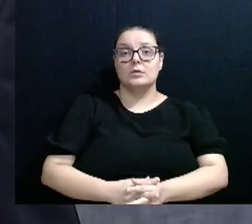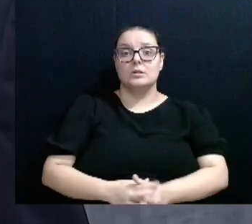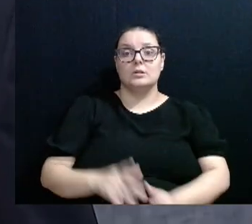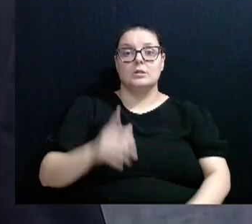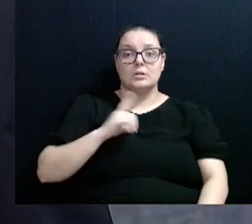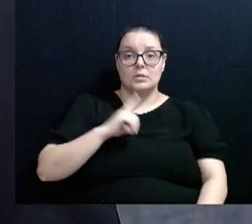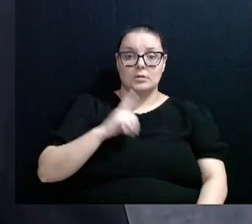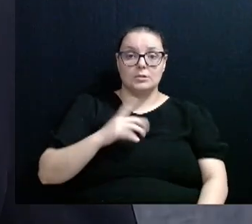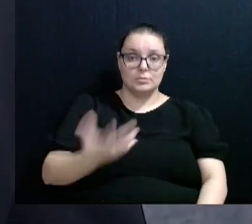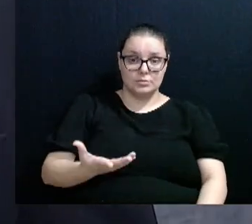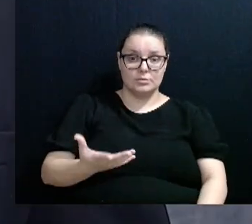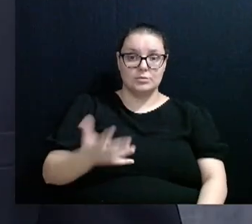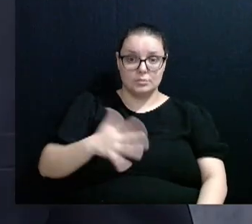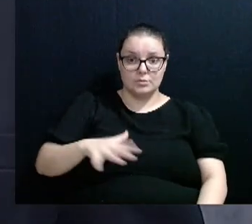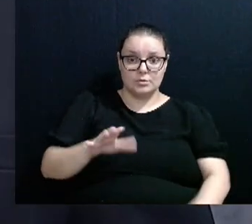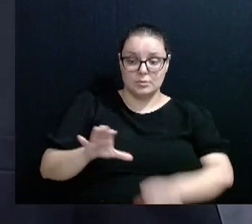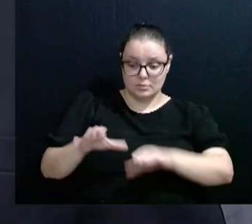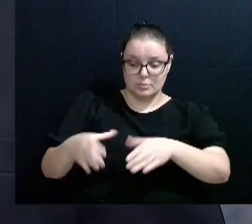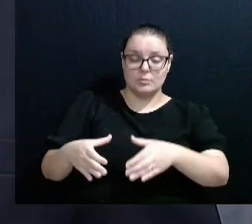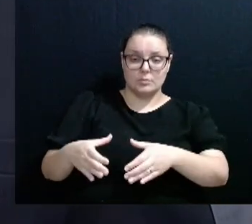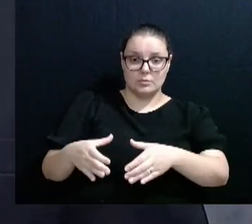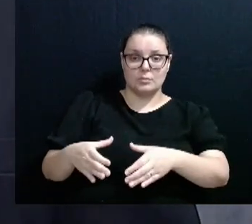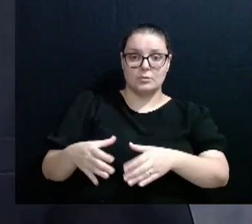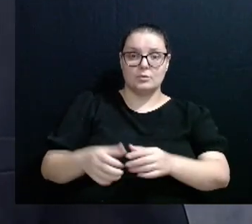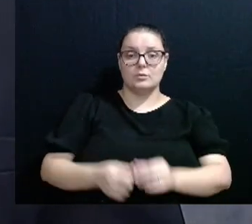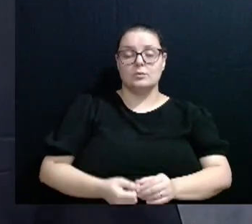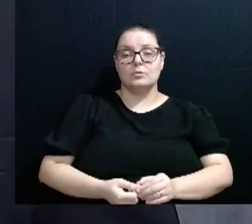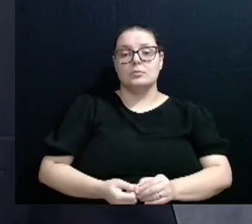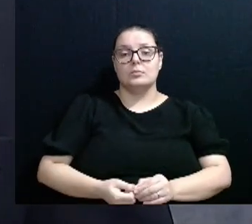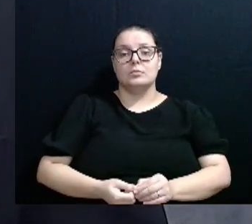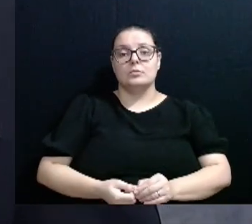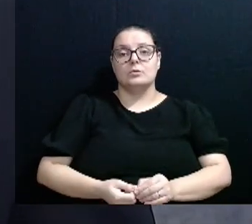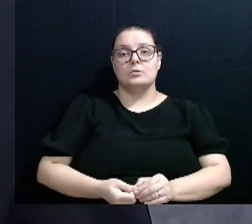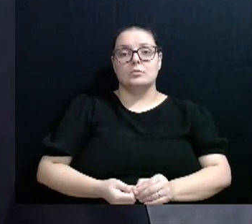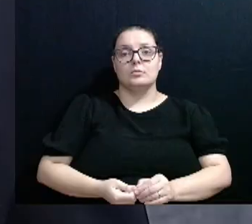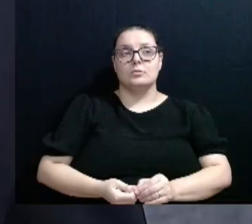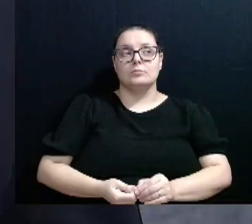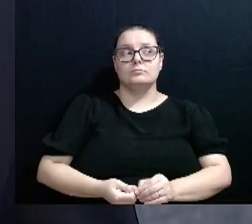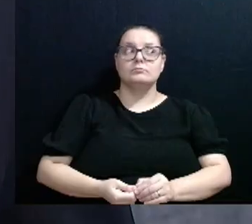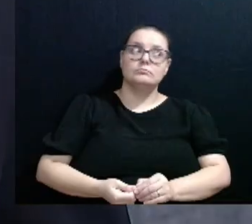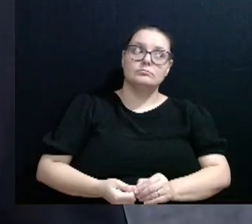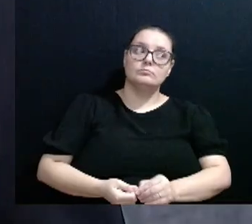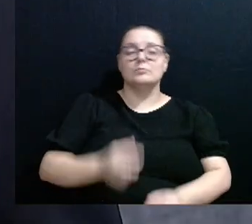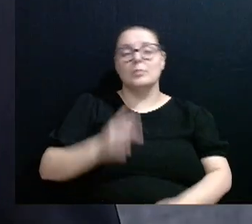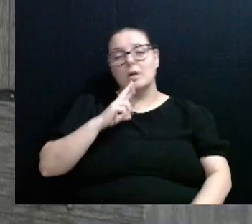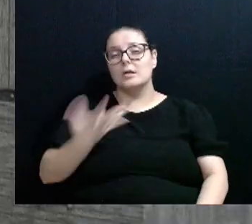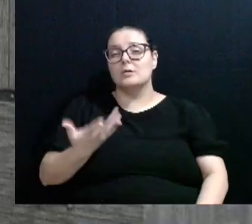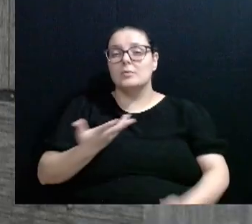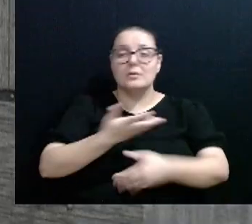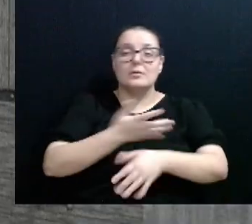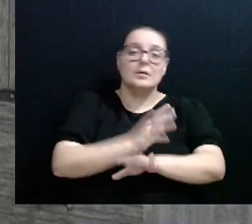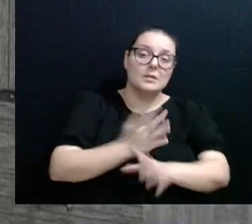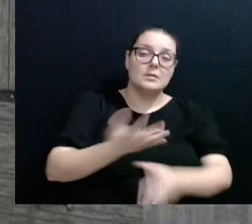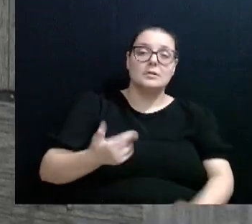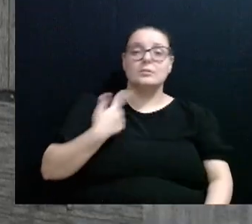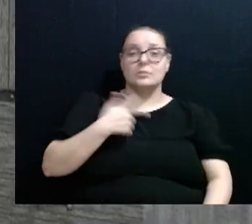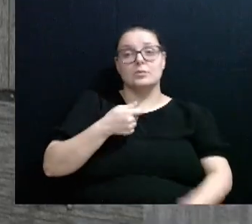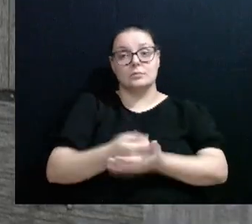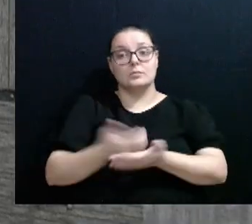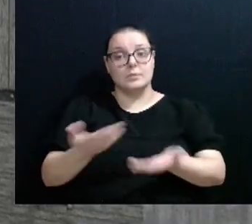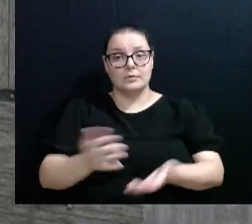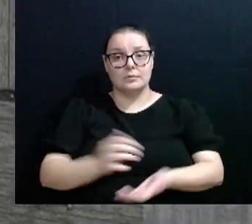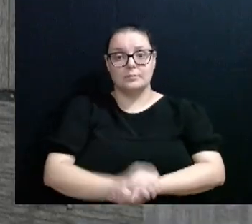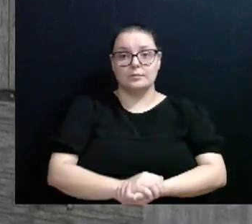do departamento, uma resposta ainda não meio evasiva. O que nós estamos cobrando é isso aí. A indicação